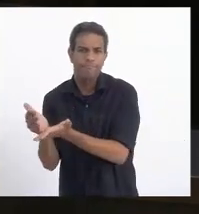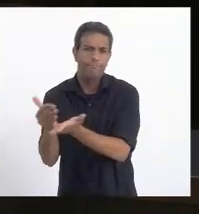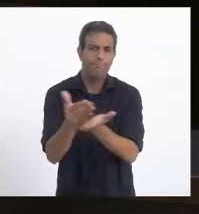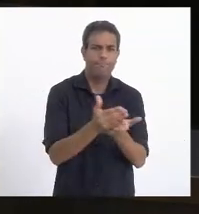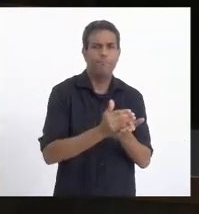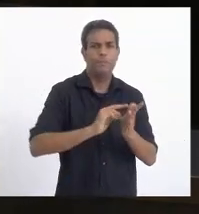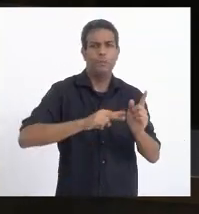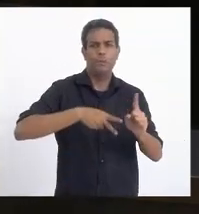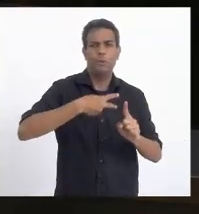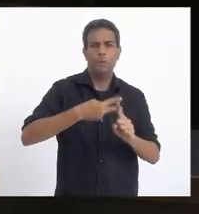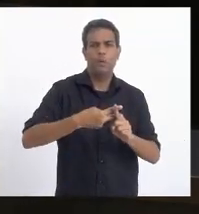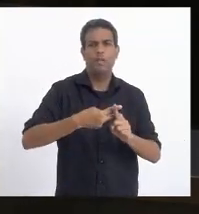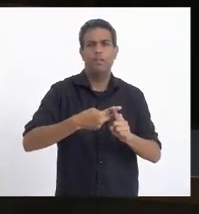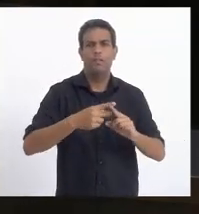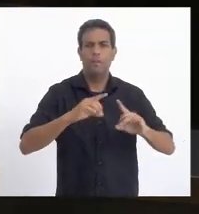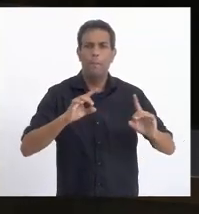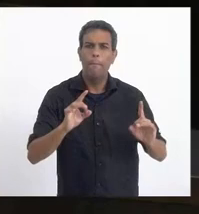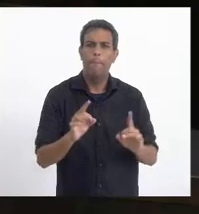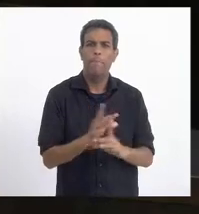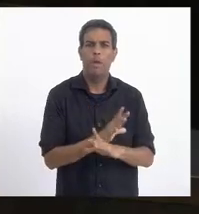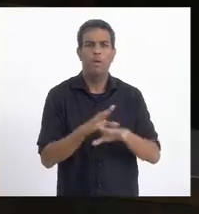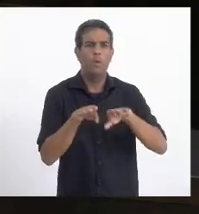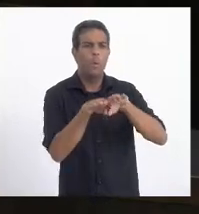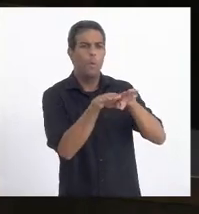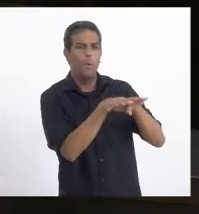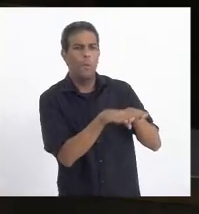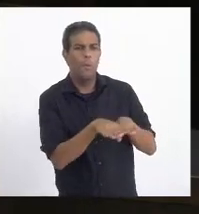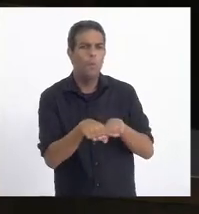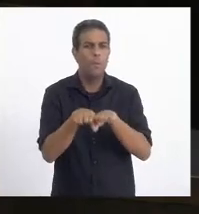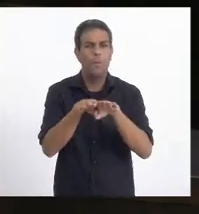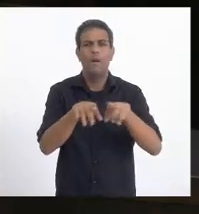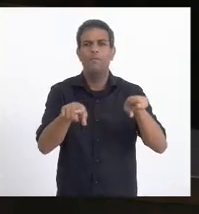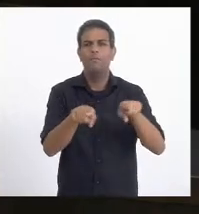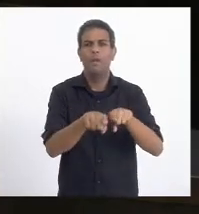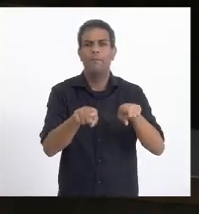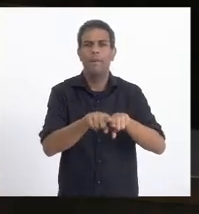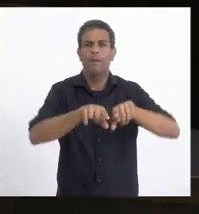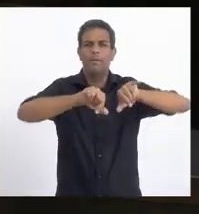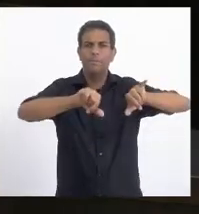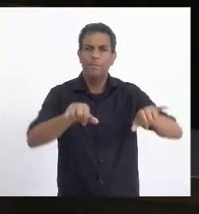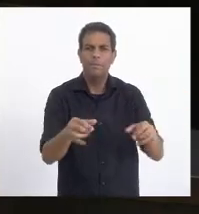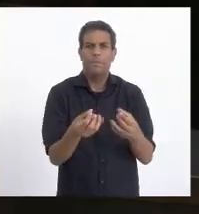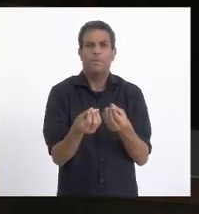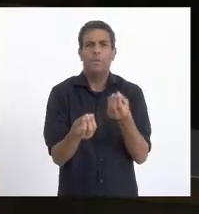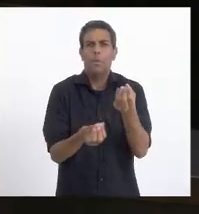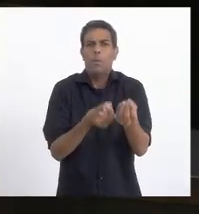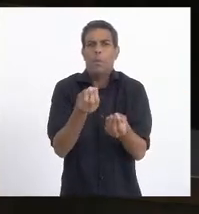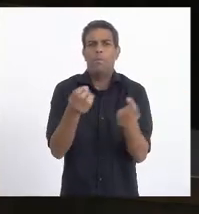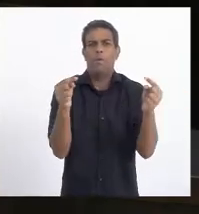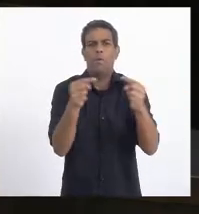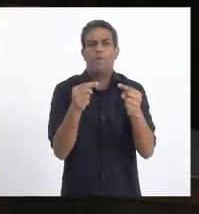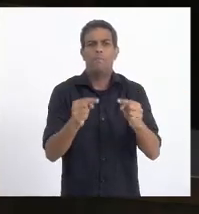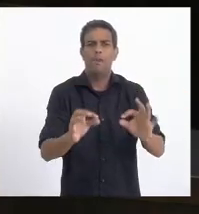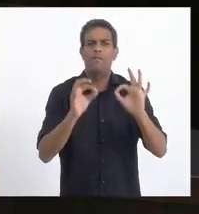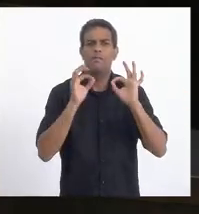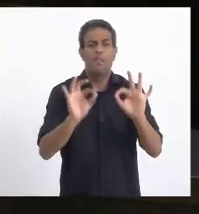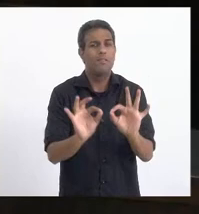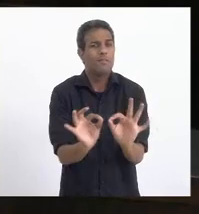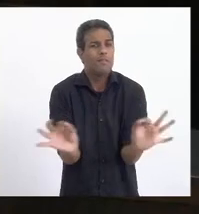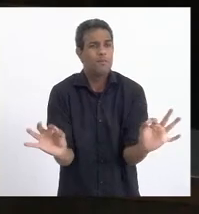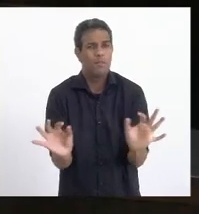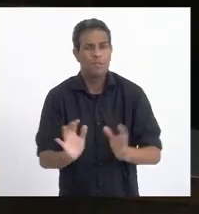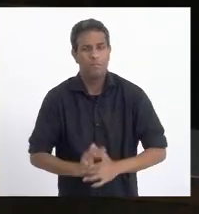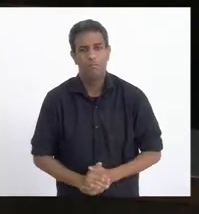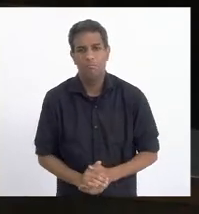é quase comum a todos e criar um salário com essa as notificações já simples